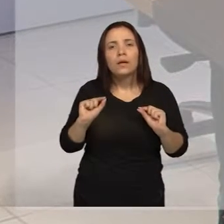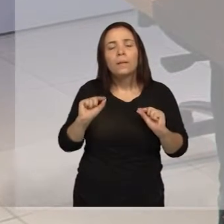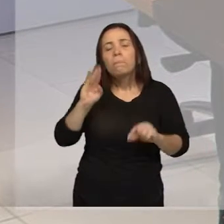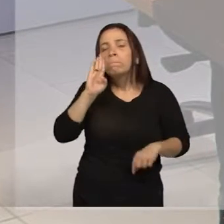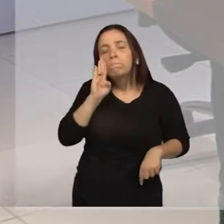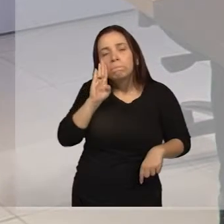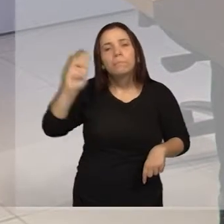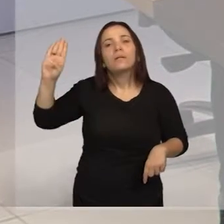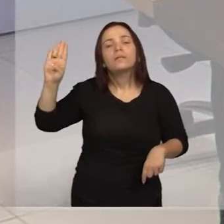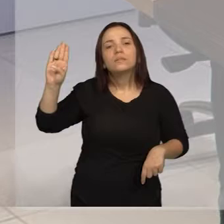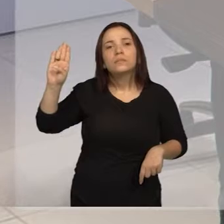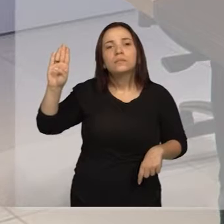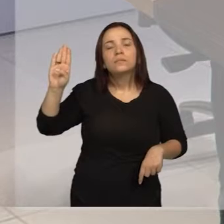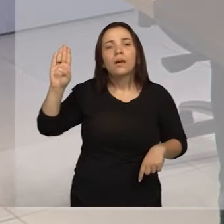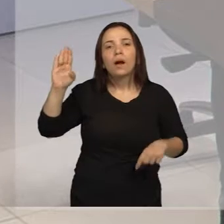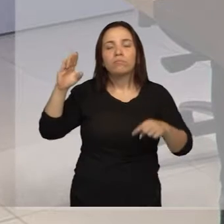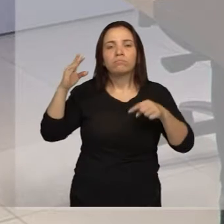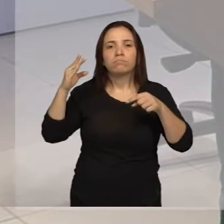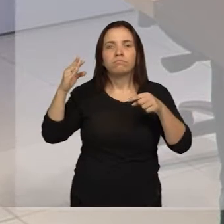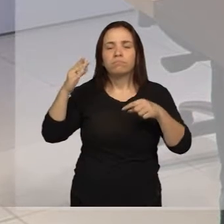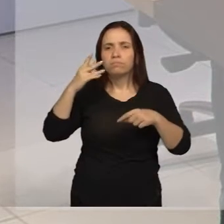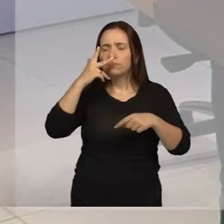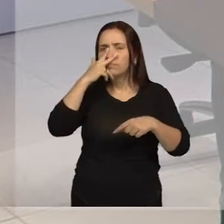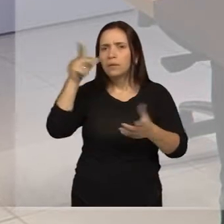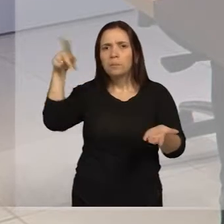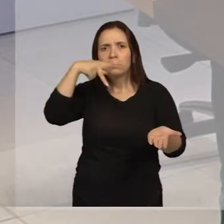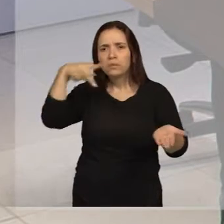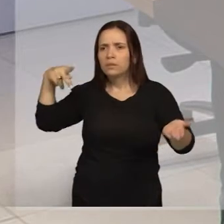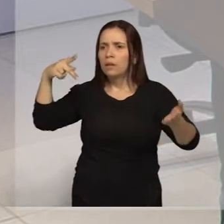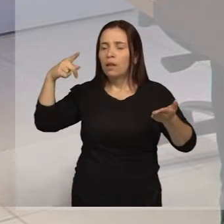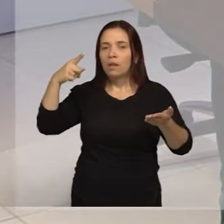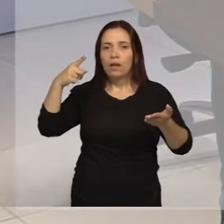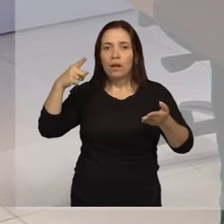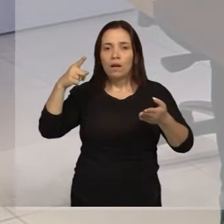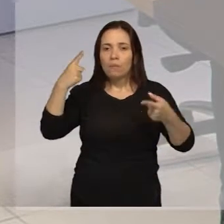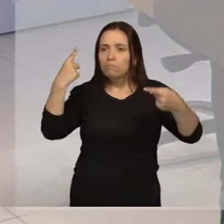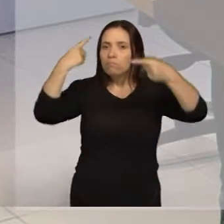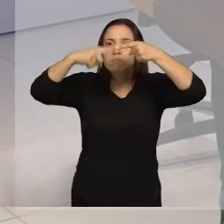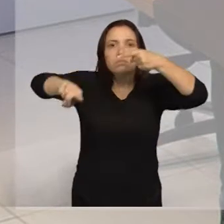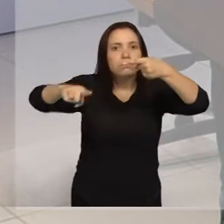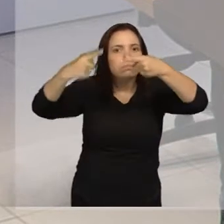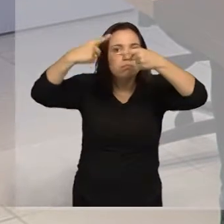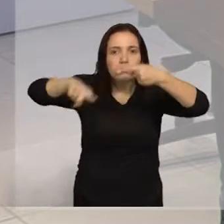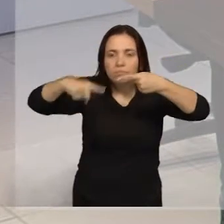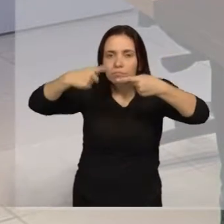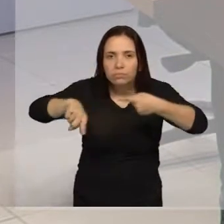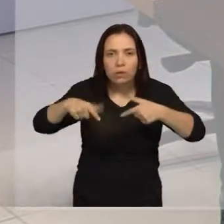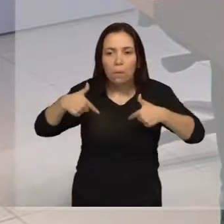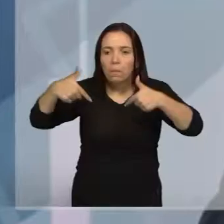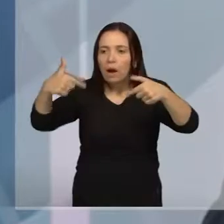é marcante desse governo é a contradição. Ele é um governo totalmente contraditório. Né?